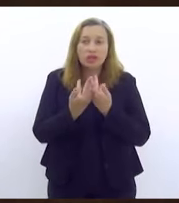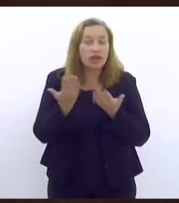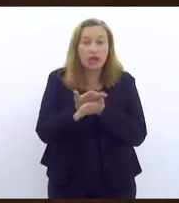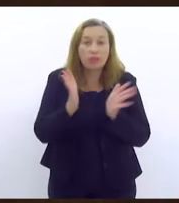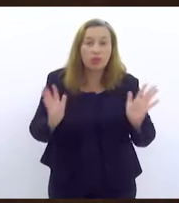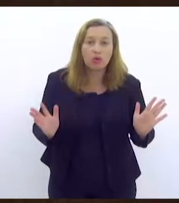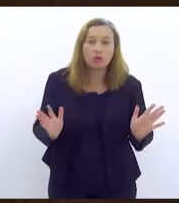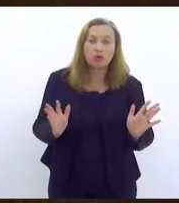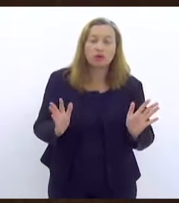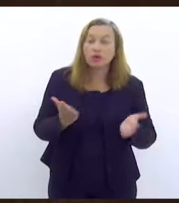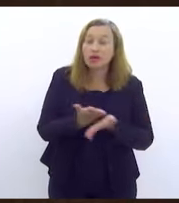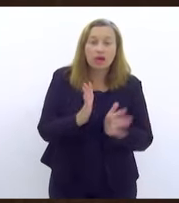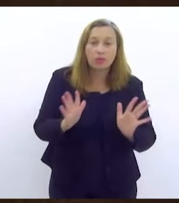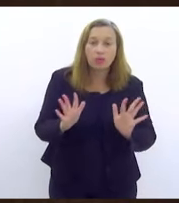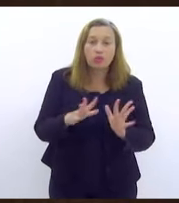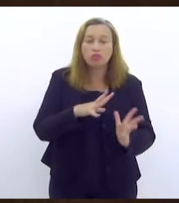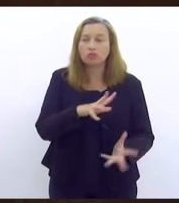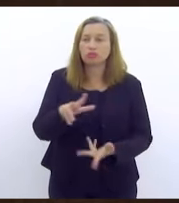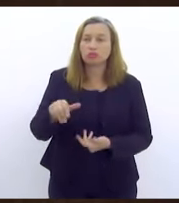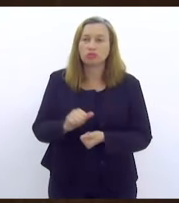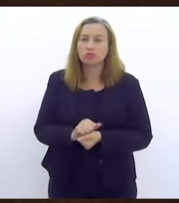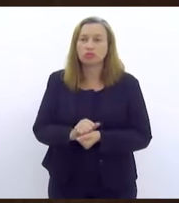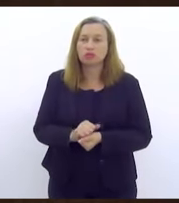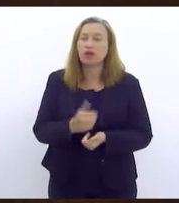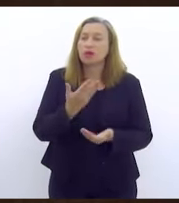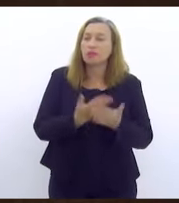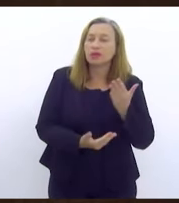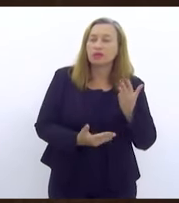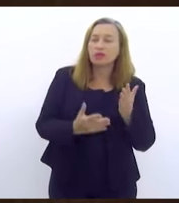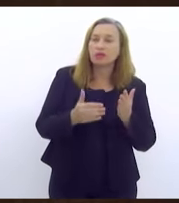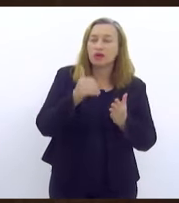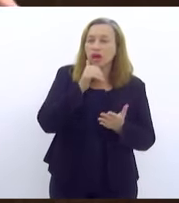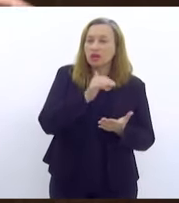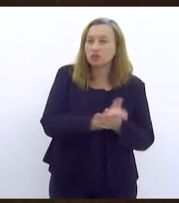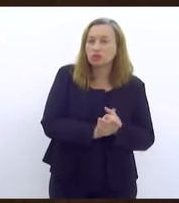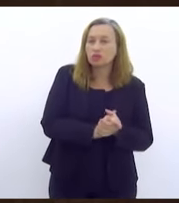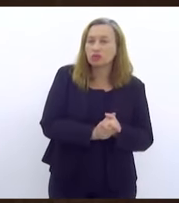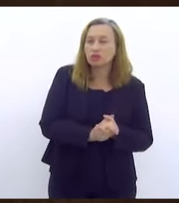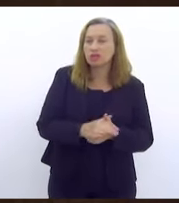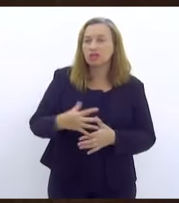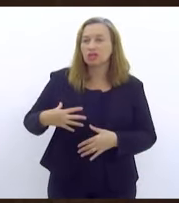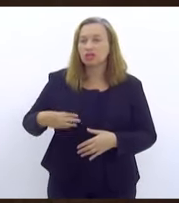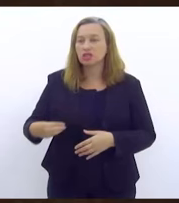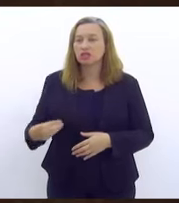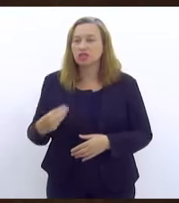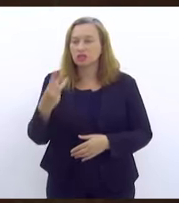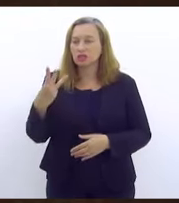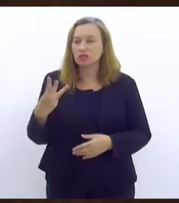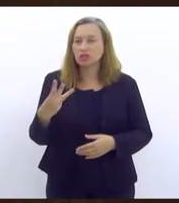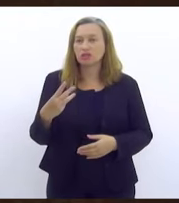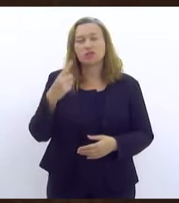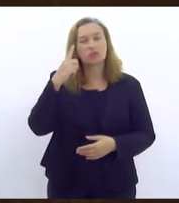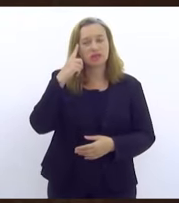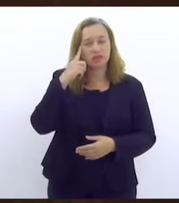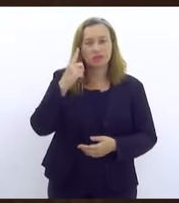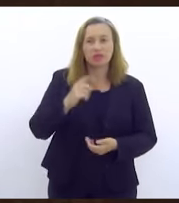ele. Acabou o mundo para ele. Ele perdeu a esposa, perdeu suas filhas. Então, tia Ju, fica aqui uma reflexão,